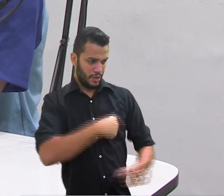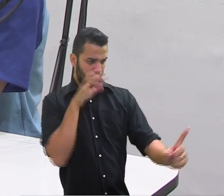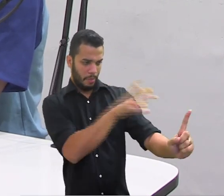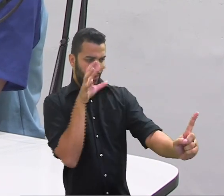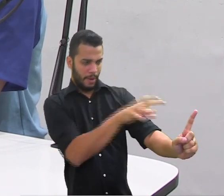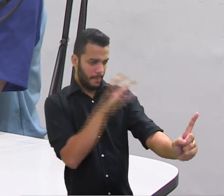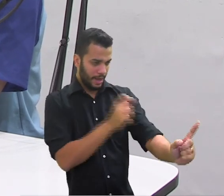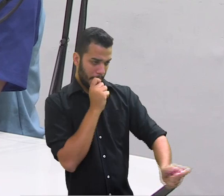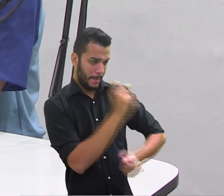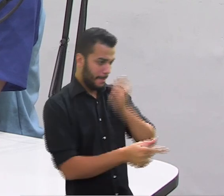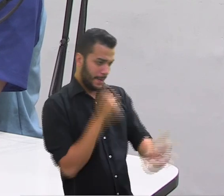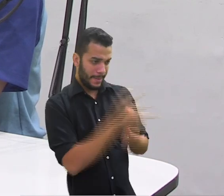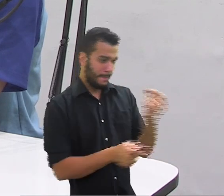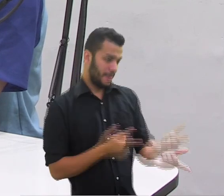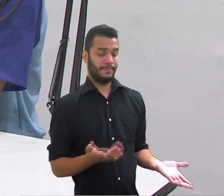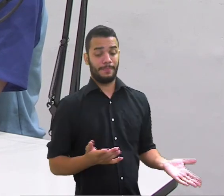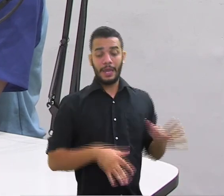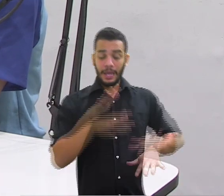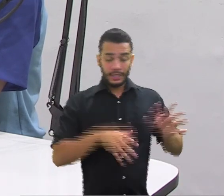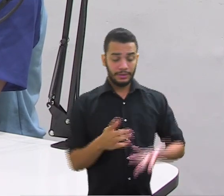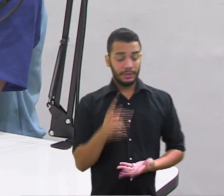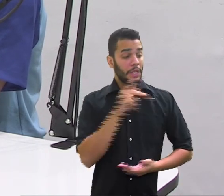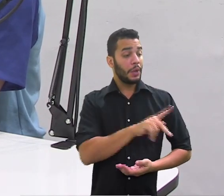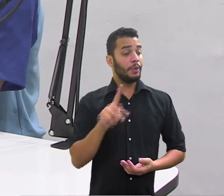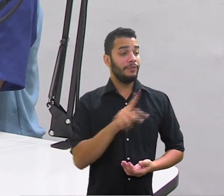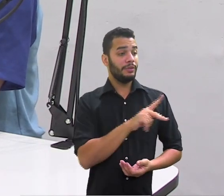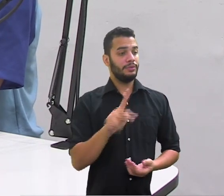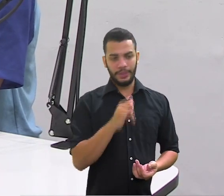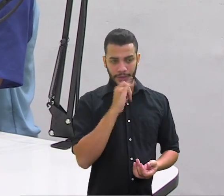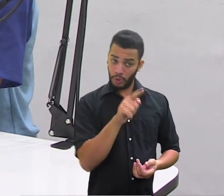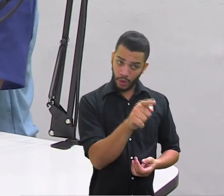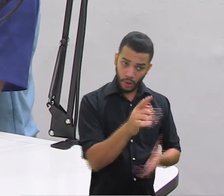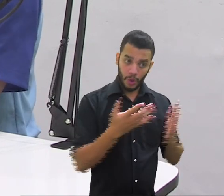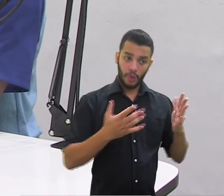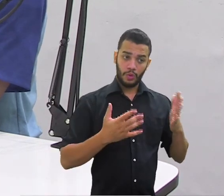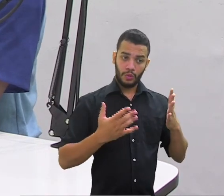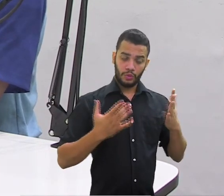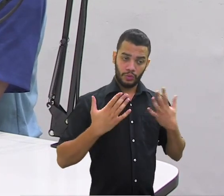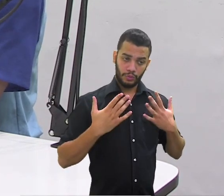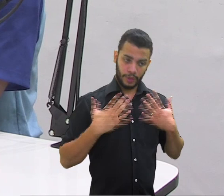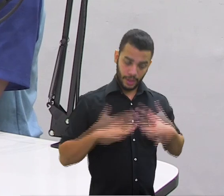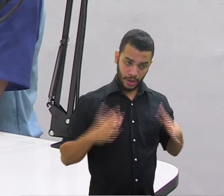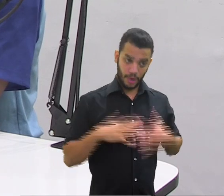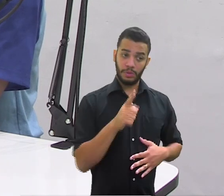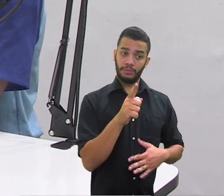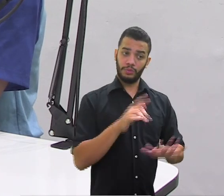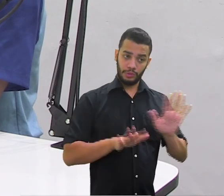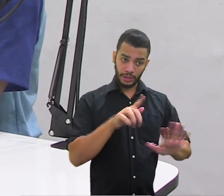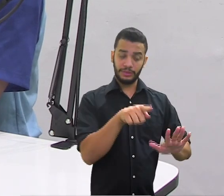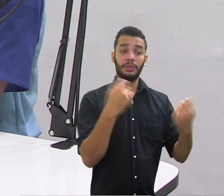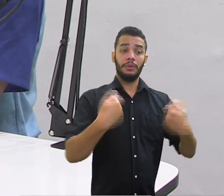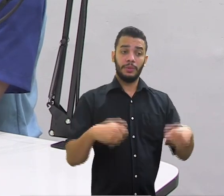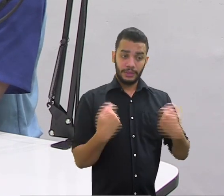lá e desobedecer, aquilo dá até nervoso, dependendo da pessoa, né? E assim, é terrível, porque isso